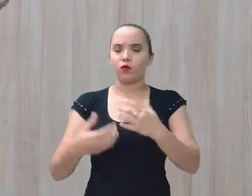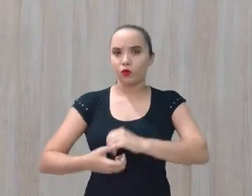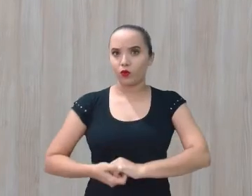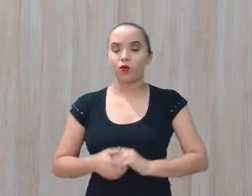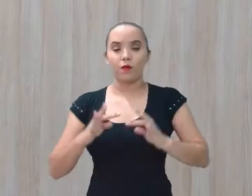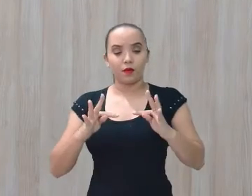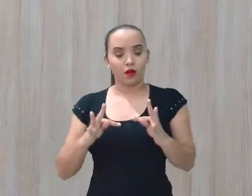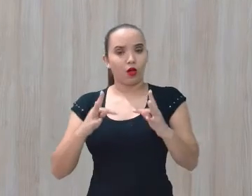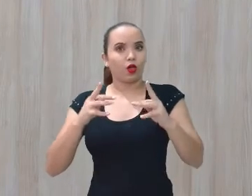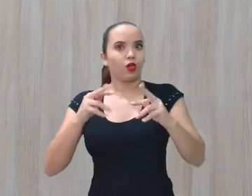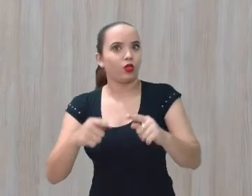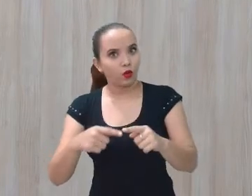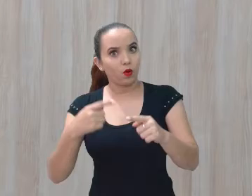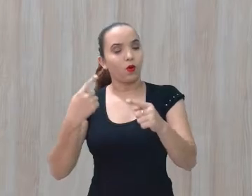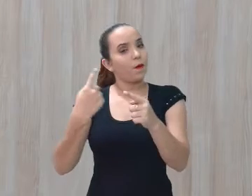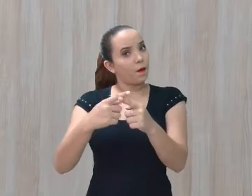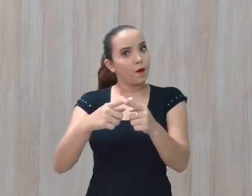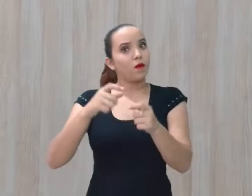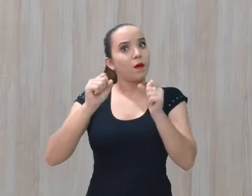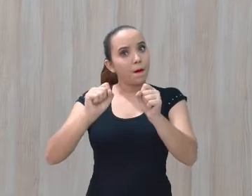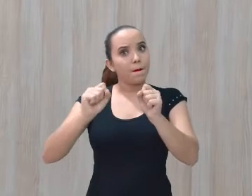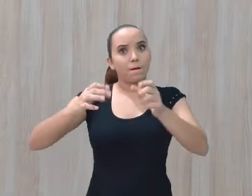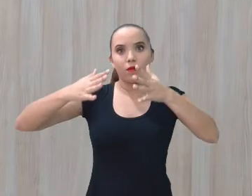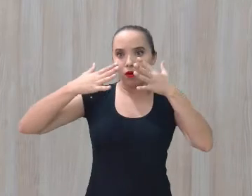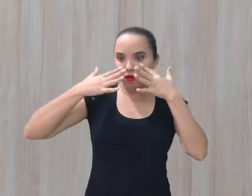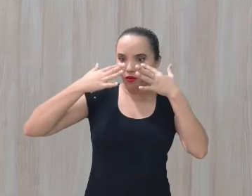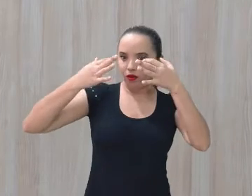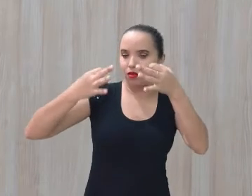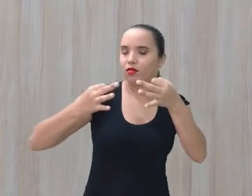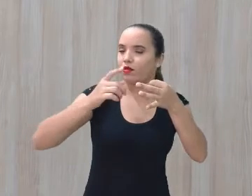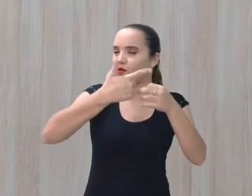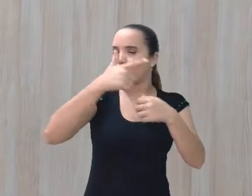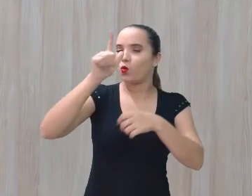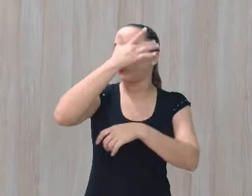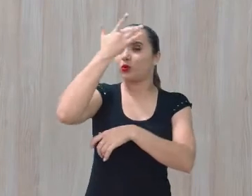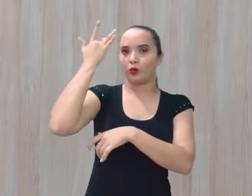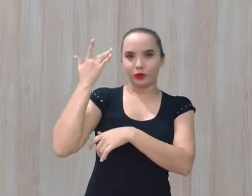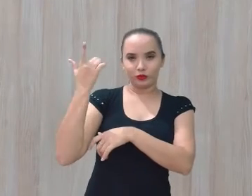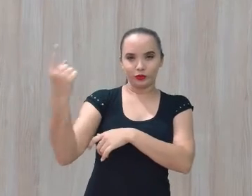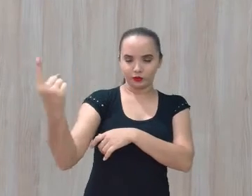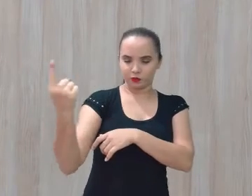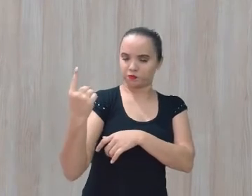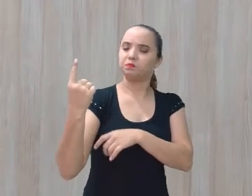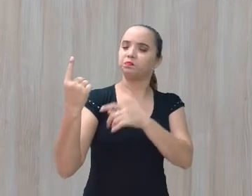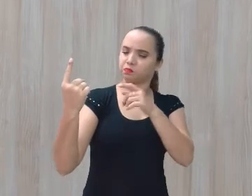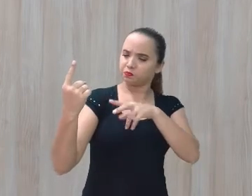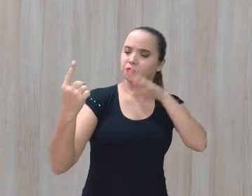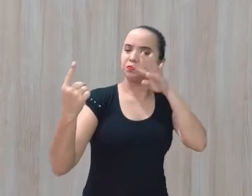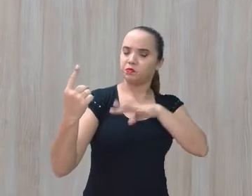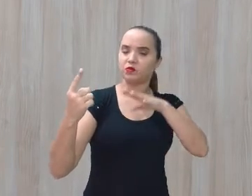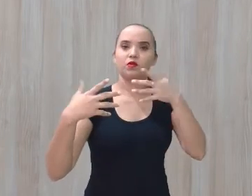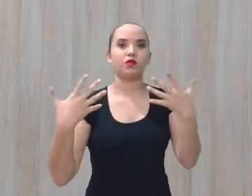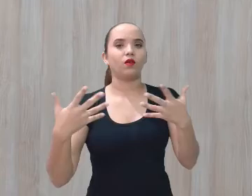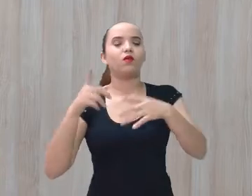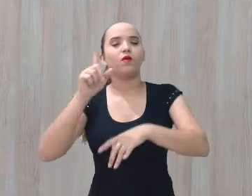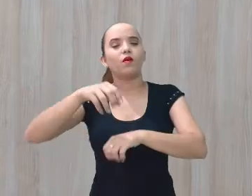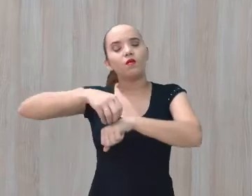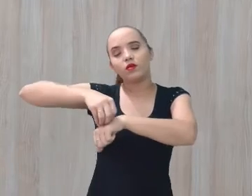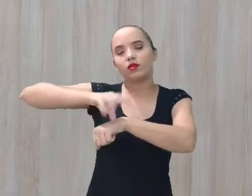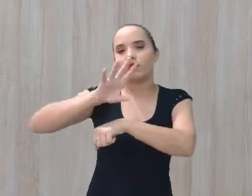suficiente para serem notados em qualquer lugar, tá bom? Então fica aí a dica, o conselho não, né? A